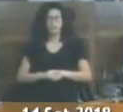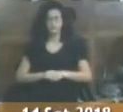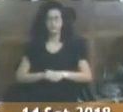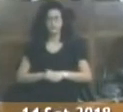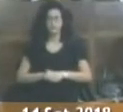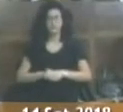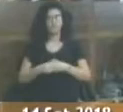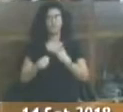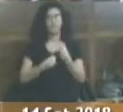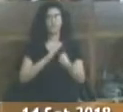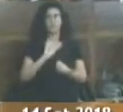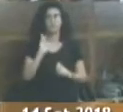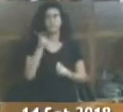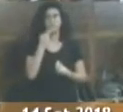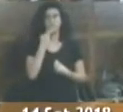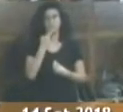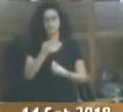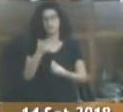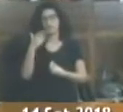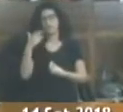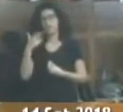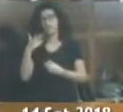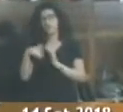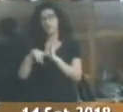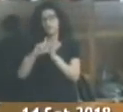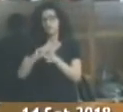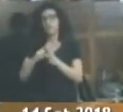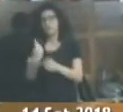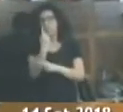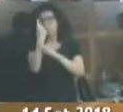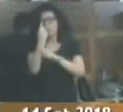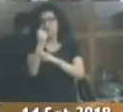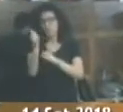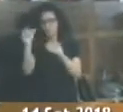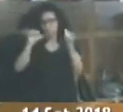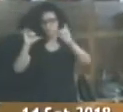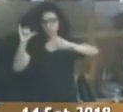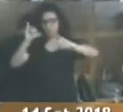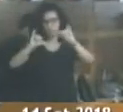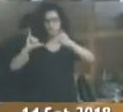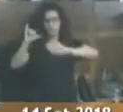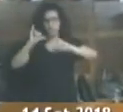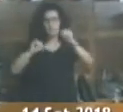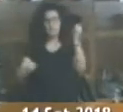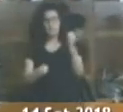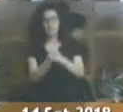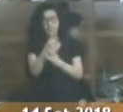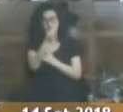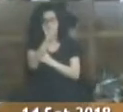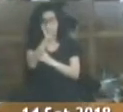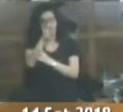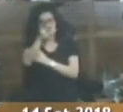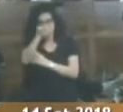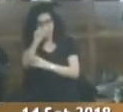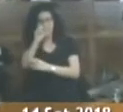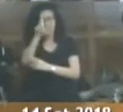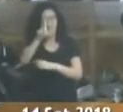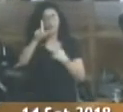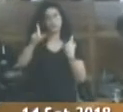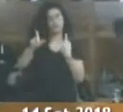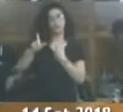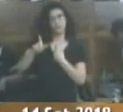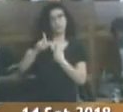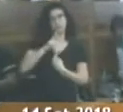Bom, como foi dito aqui, o único laboratório no Brasil que produz a vieira, o coquilho sanjaque, é o nosso